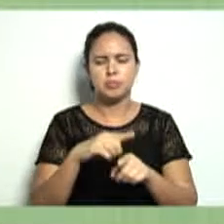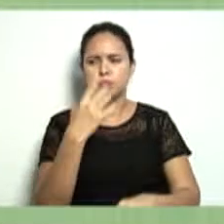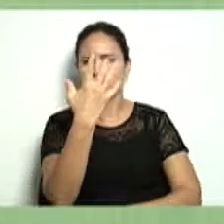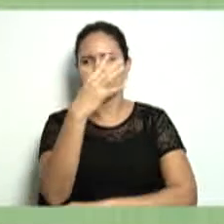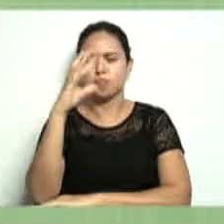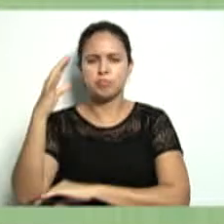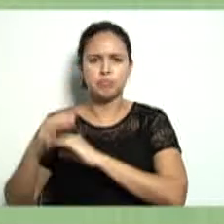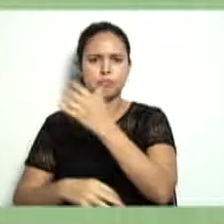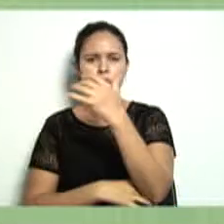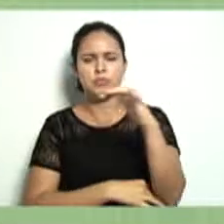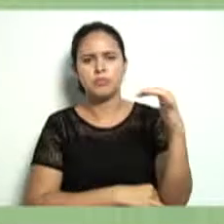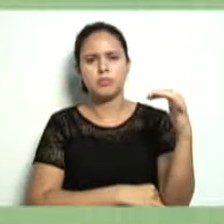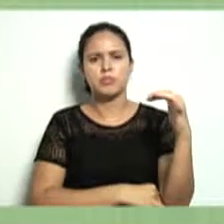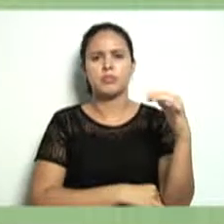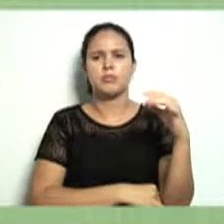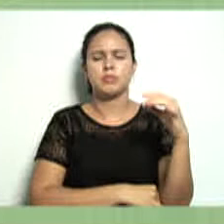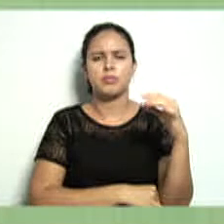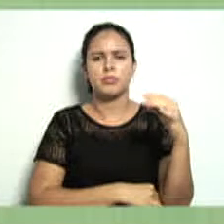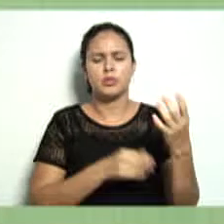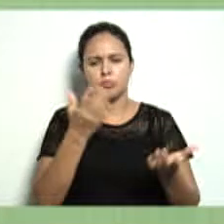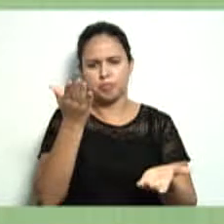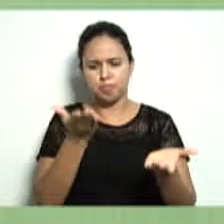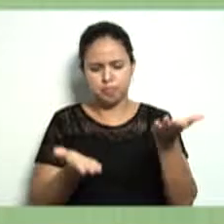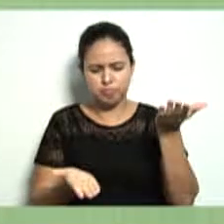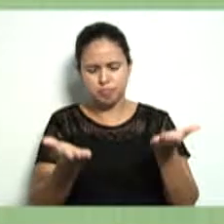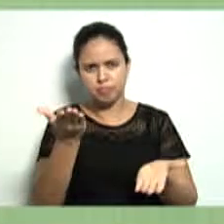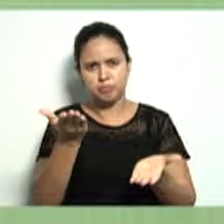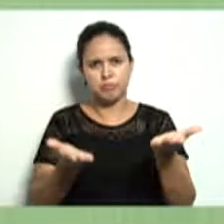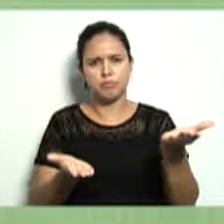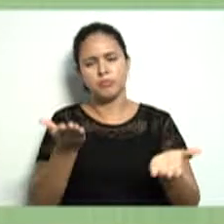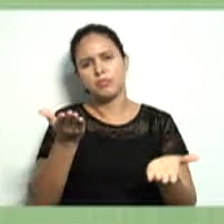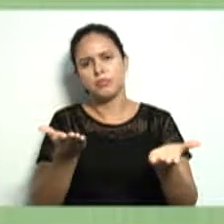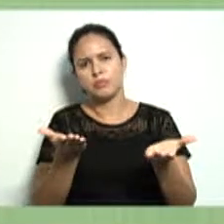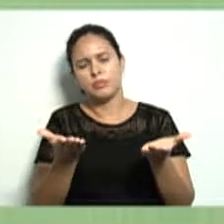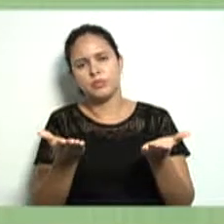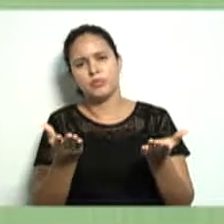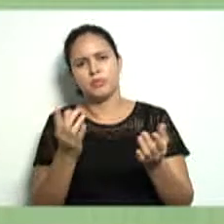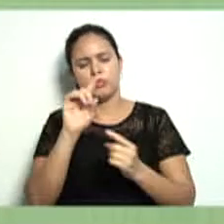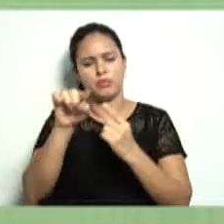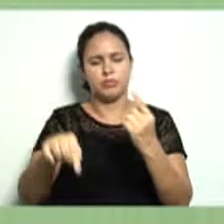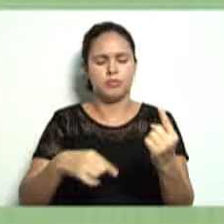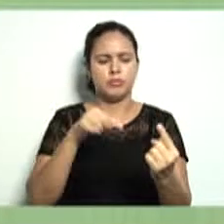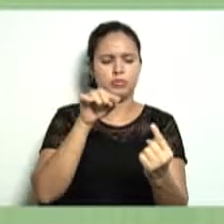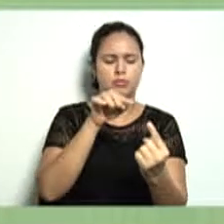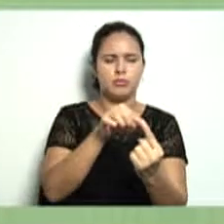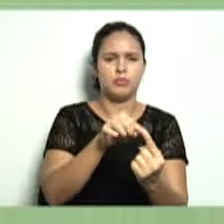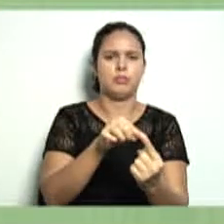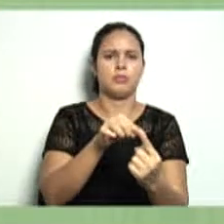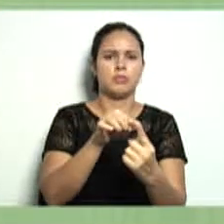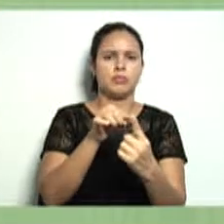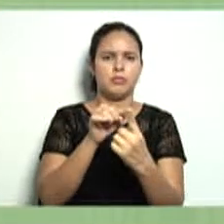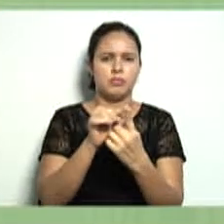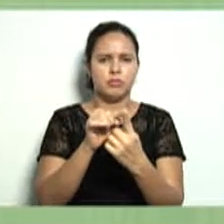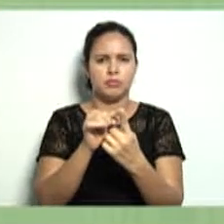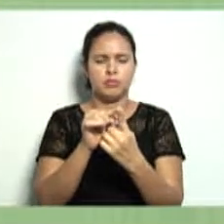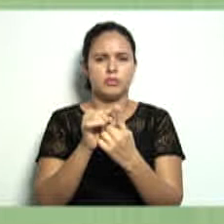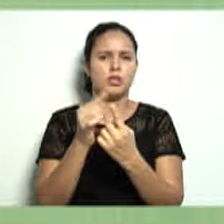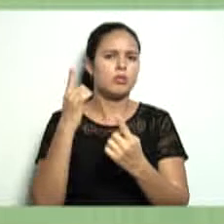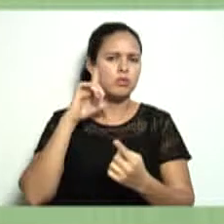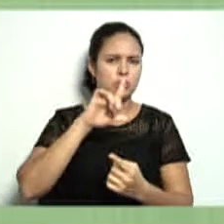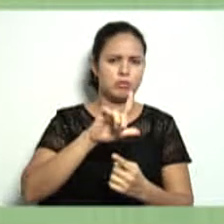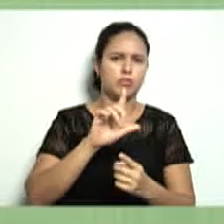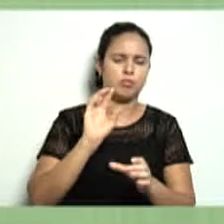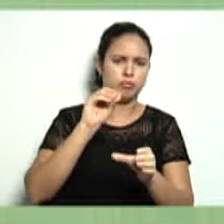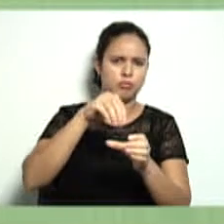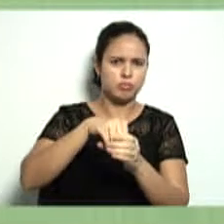ambiental de forma equilibrada para que ela atinja uma forma de sustentabilidade nas